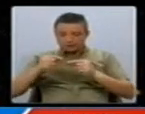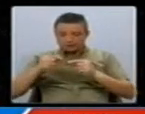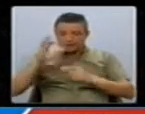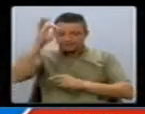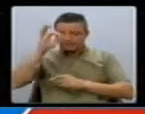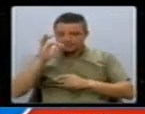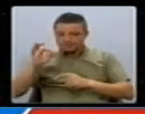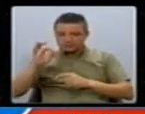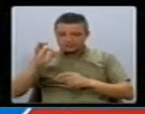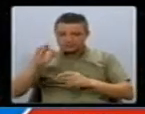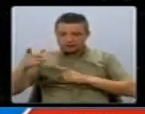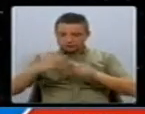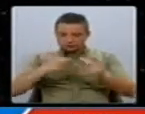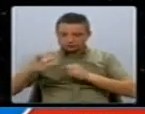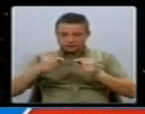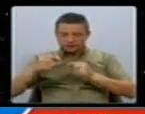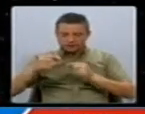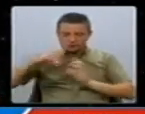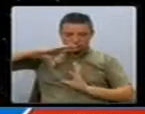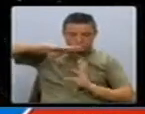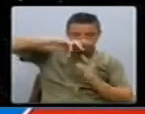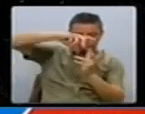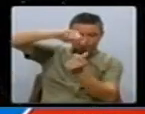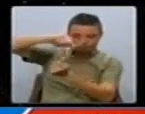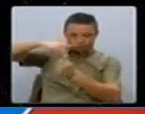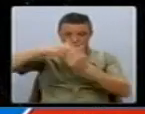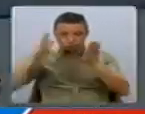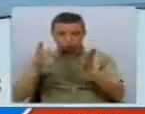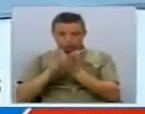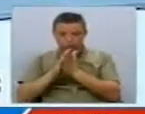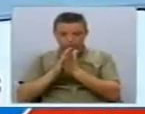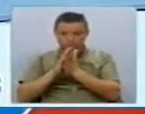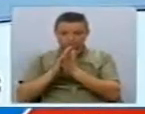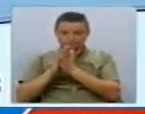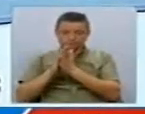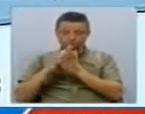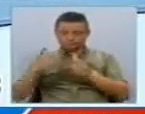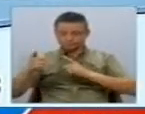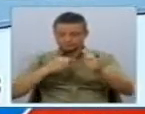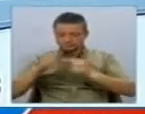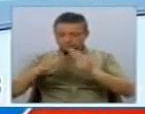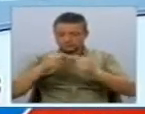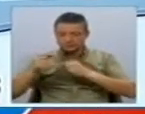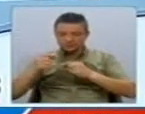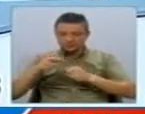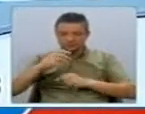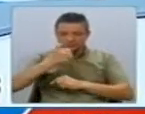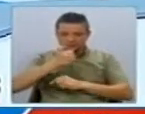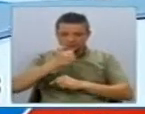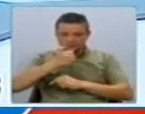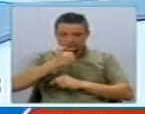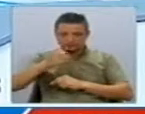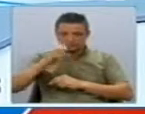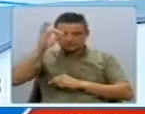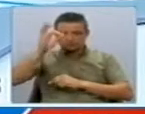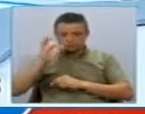percentagem de população de estrelas no universo. Só para termos uma pequena ideia, são estrelas que podem ter entre 5 a 50%